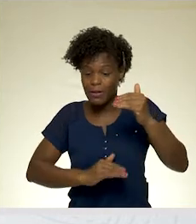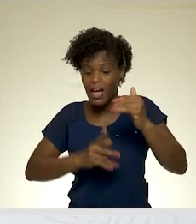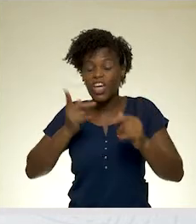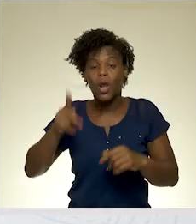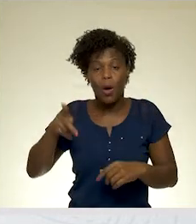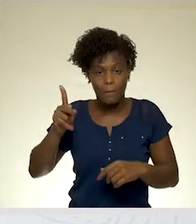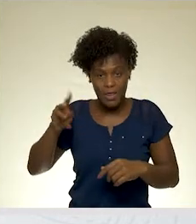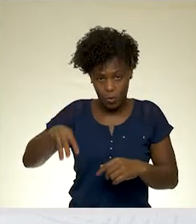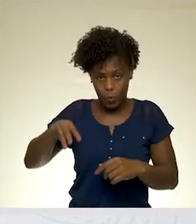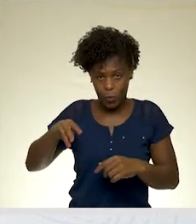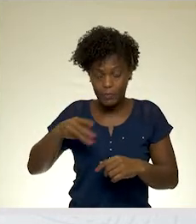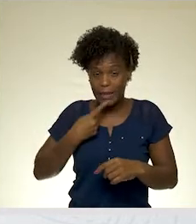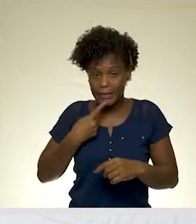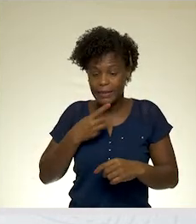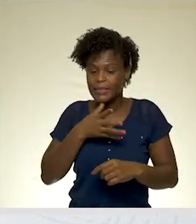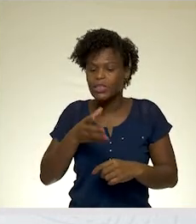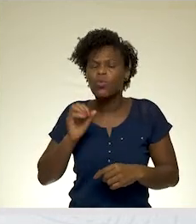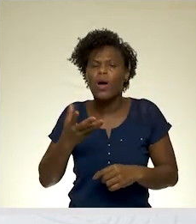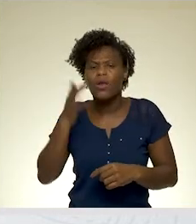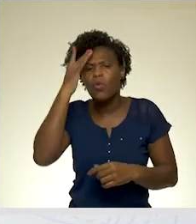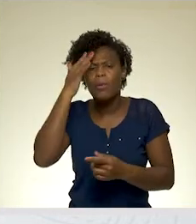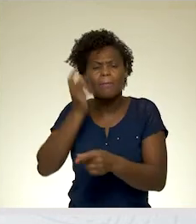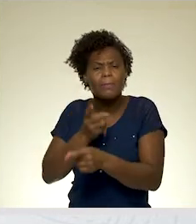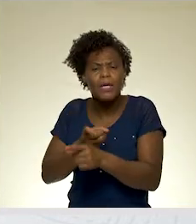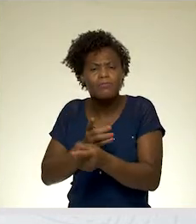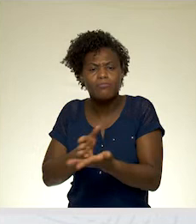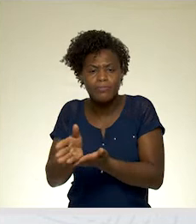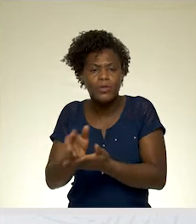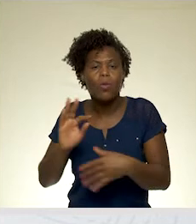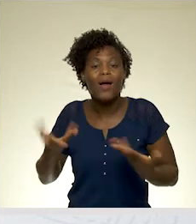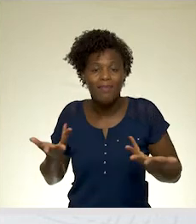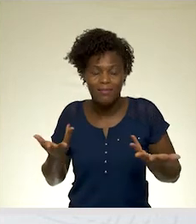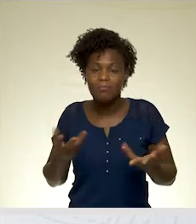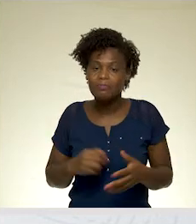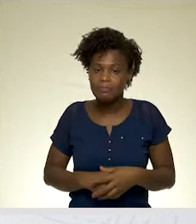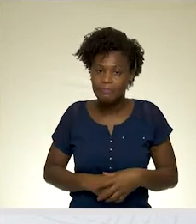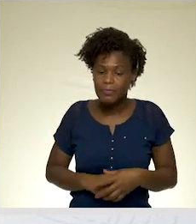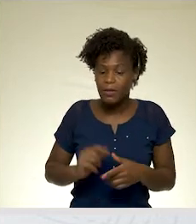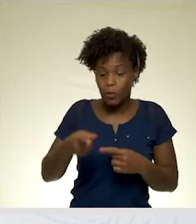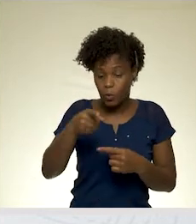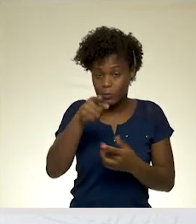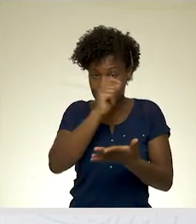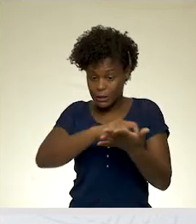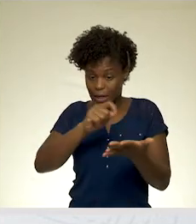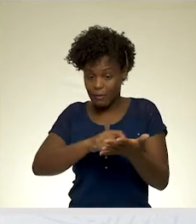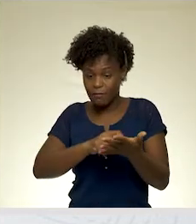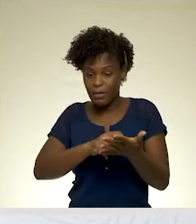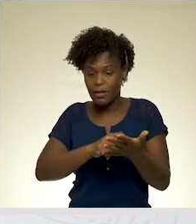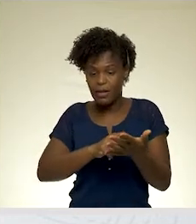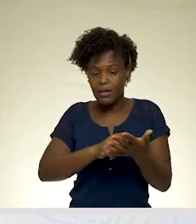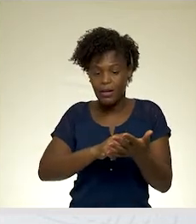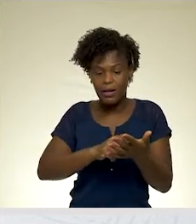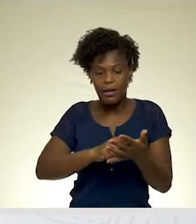quilômetro. Indica a constante da proporcionalidade. Escreve, em ordem a